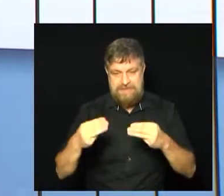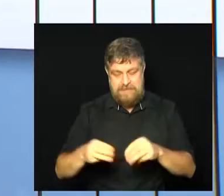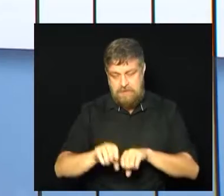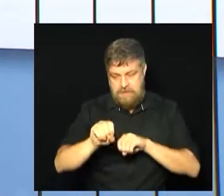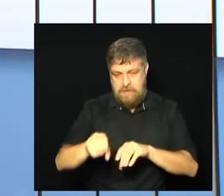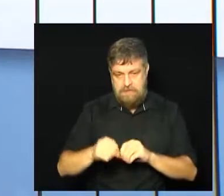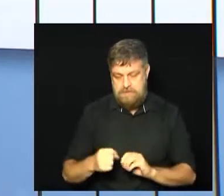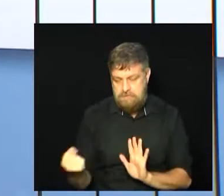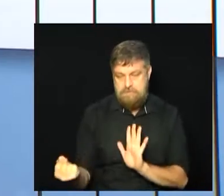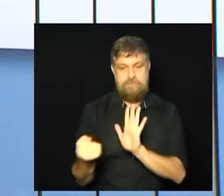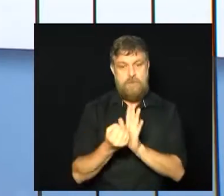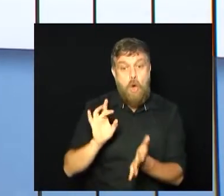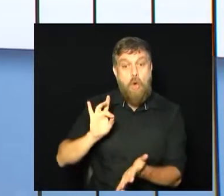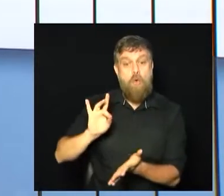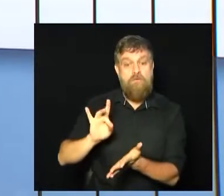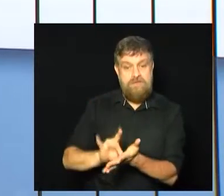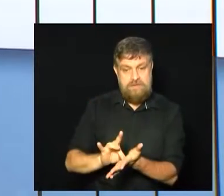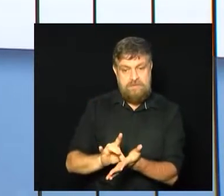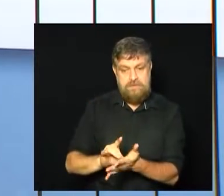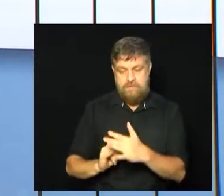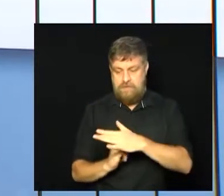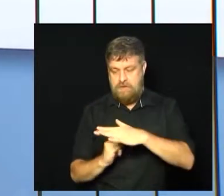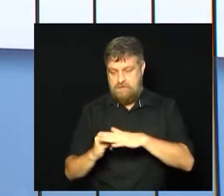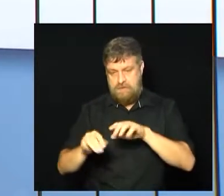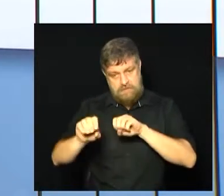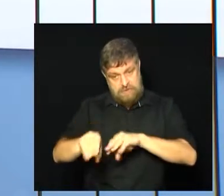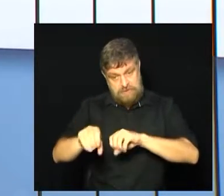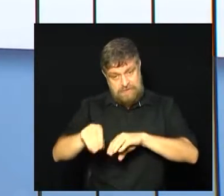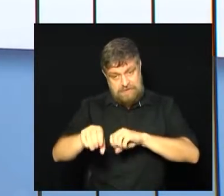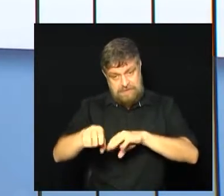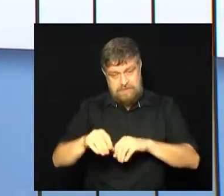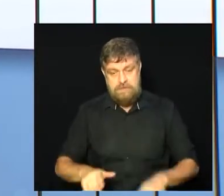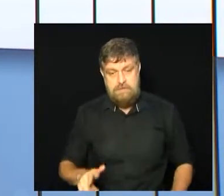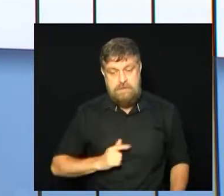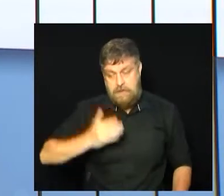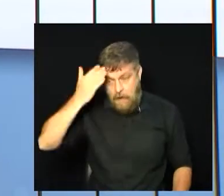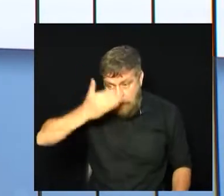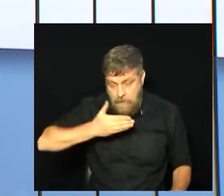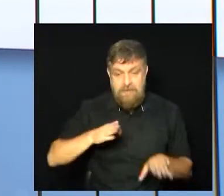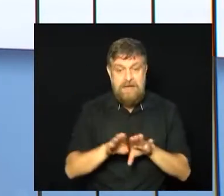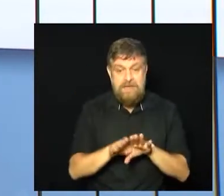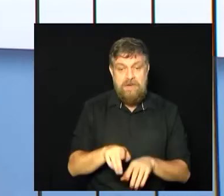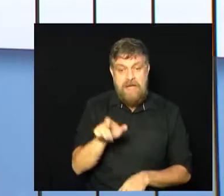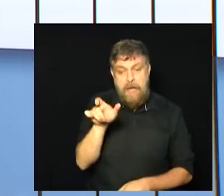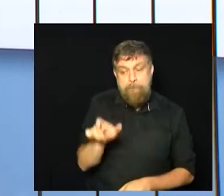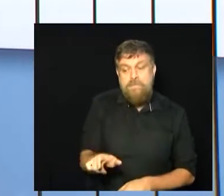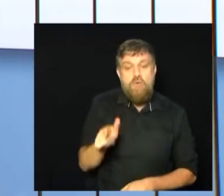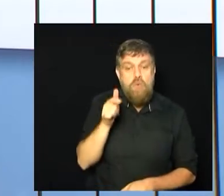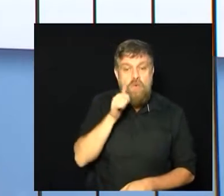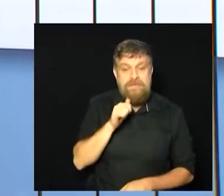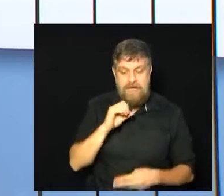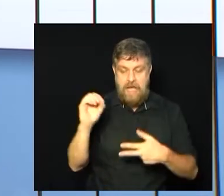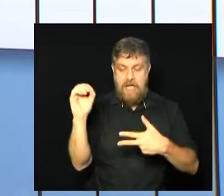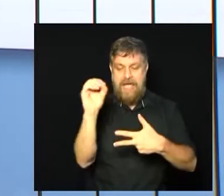seja, reconhecidas oficialmente como uma instituição de ensino, ou também que essa pessoa tenha feito o